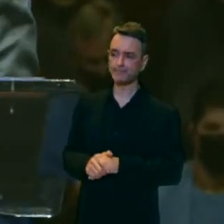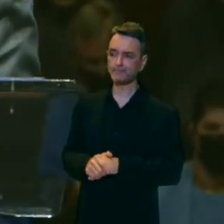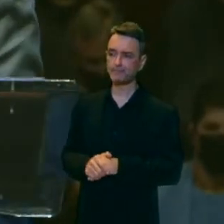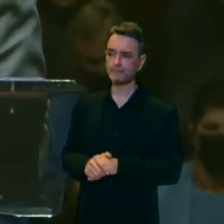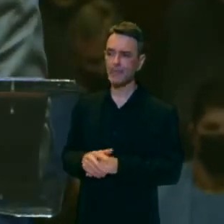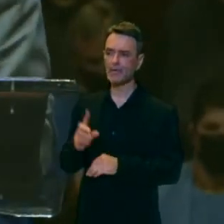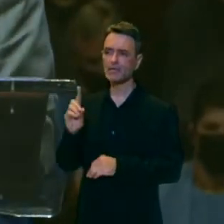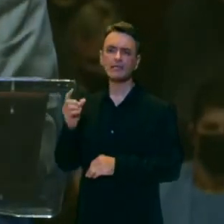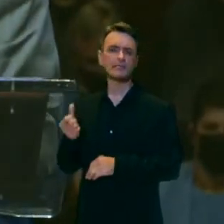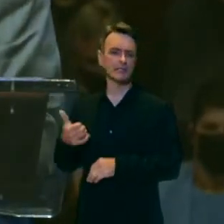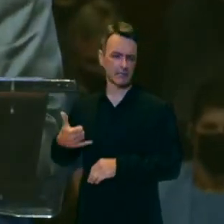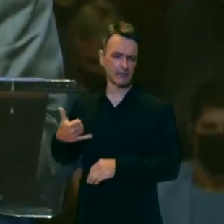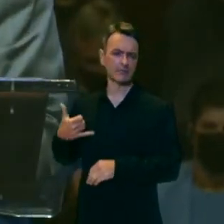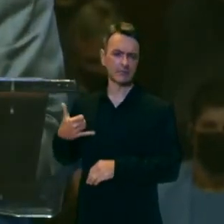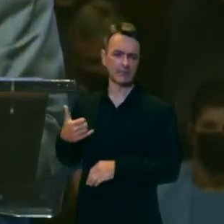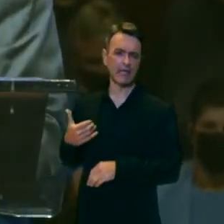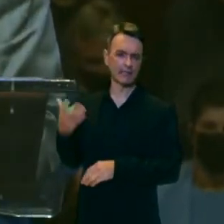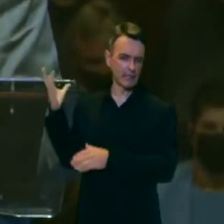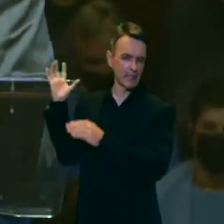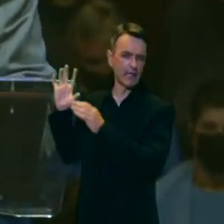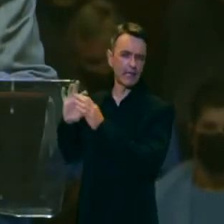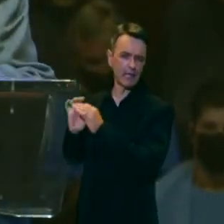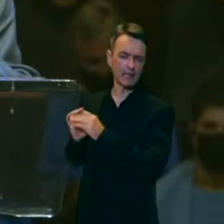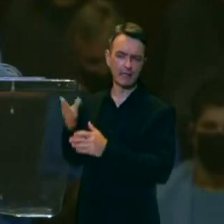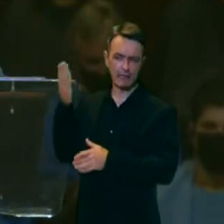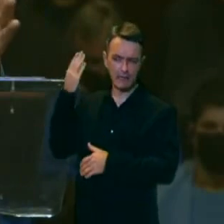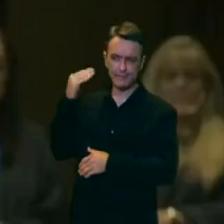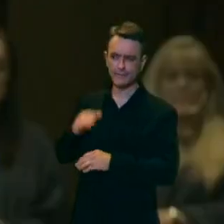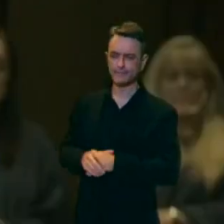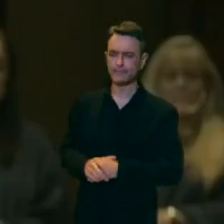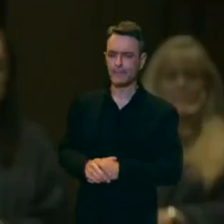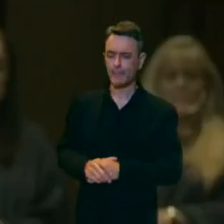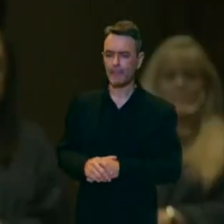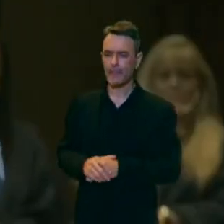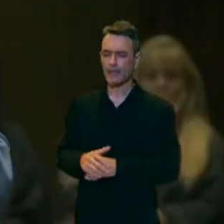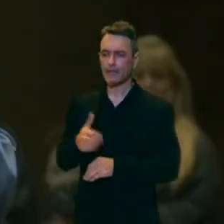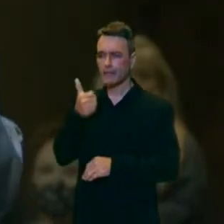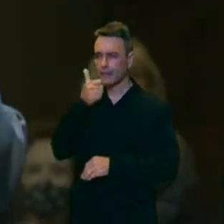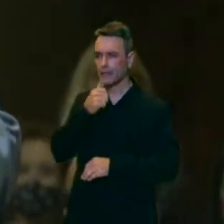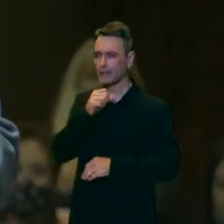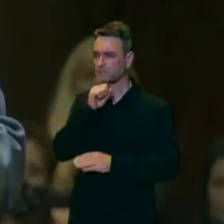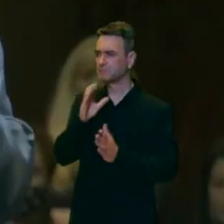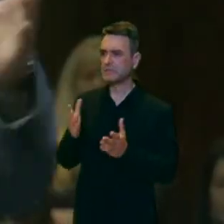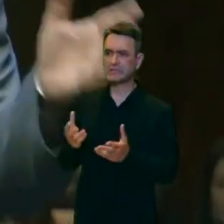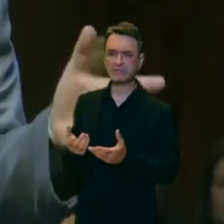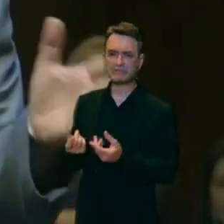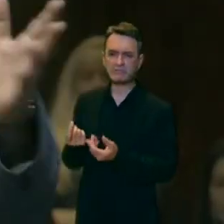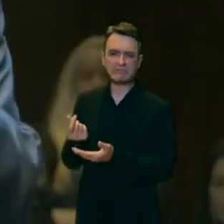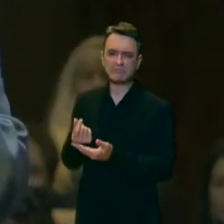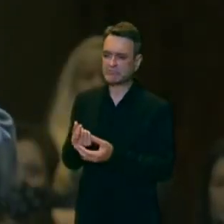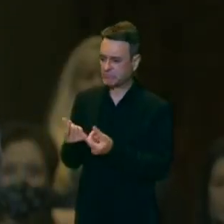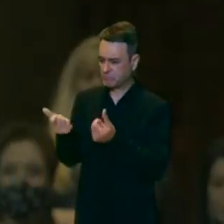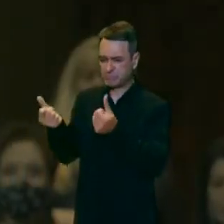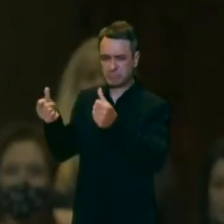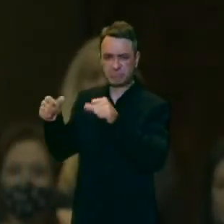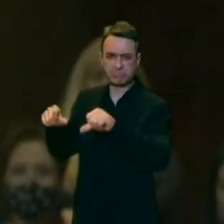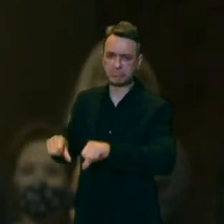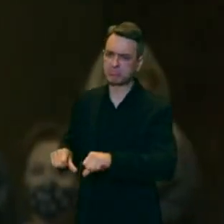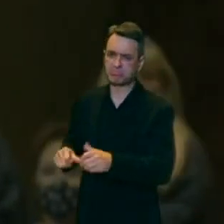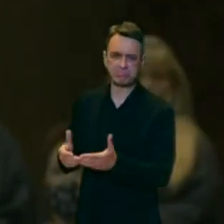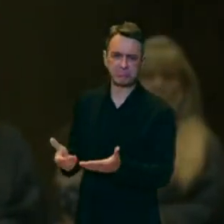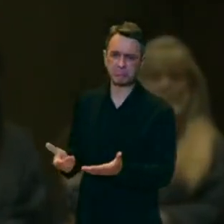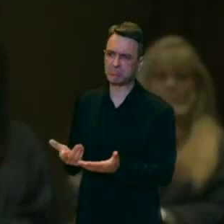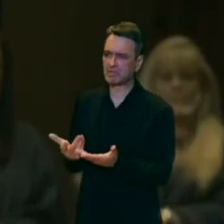tinha 16 anos de idade, e ela tinha perdido todas as fontes de segurança. O sustento dela era uma pensão alimentícia